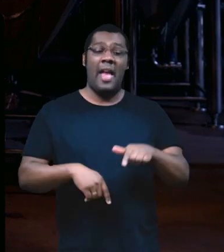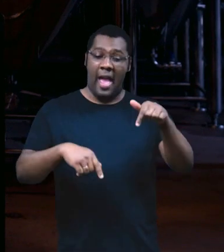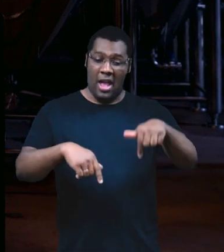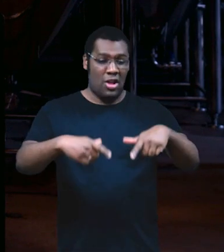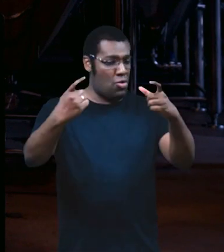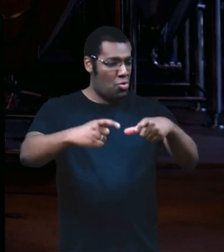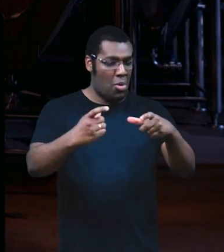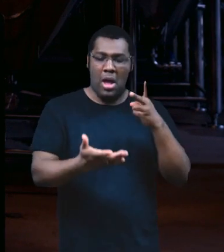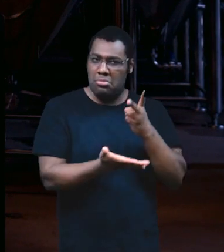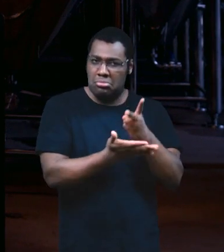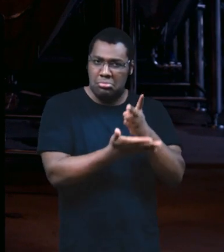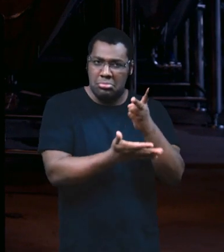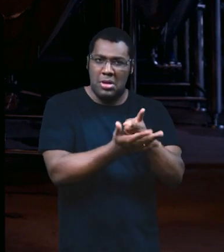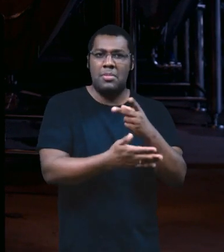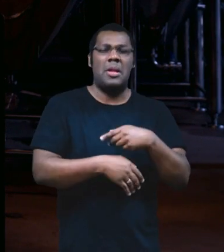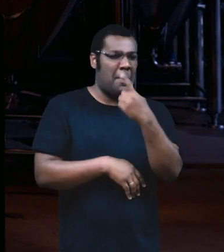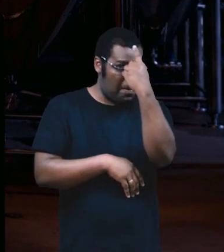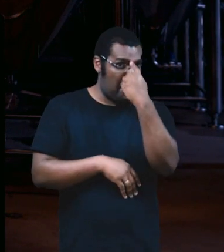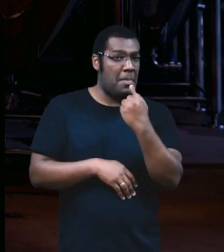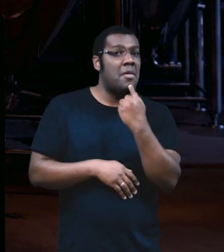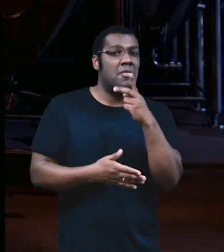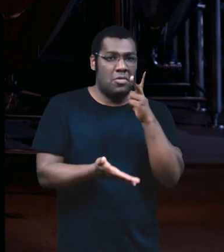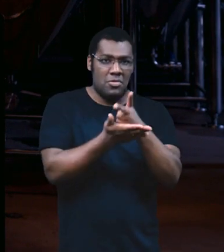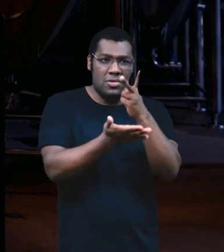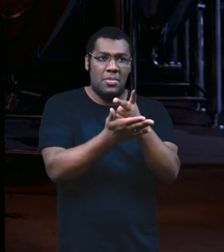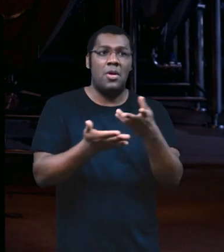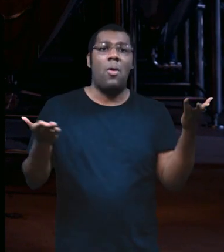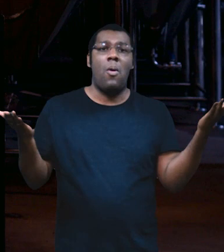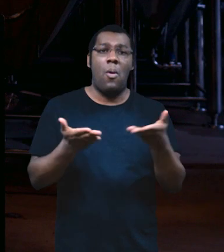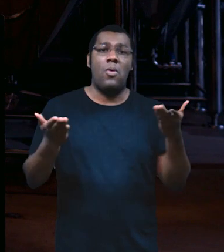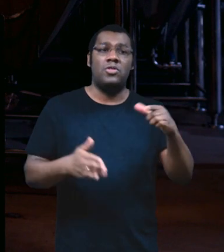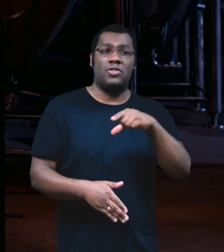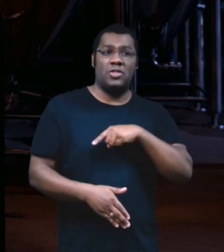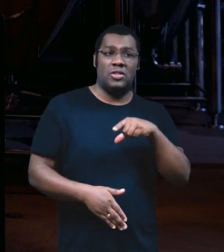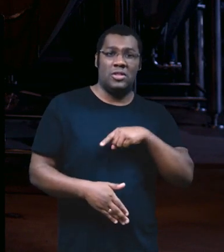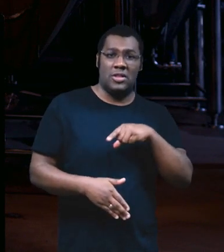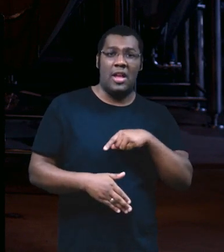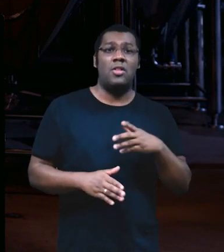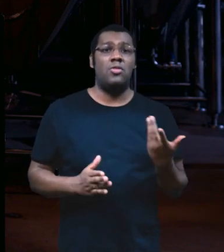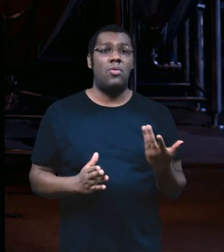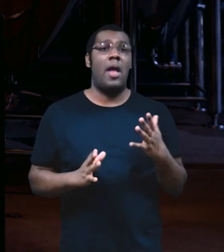nesse formato. Então hoje a gente tem uma capacidade de adega de 32 mil litros.